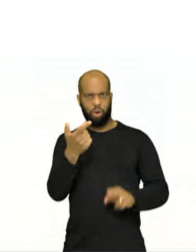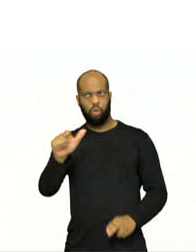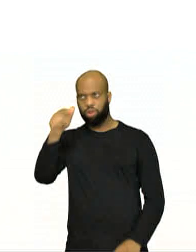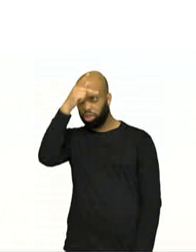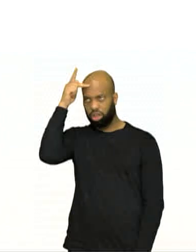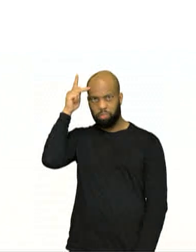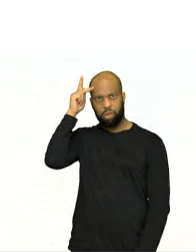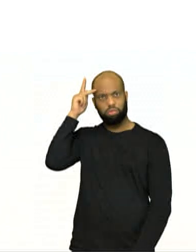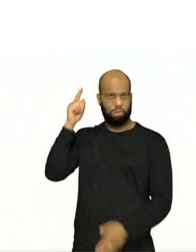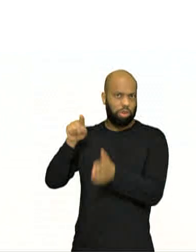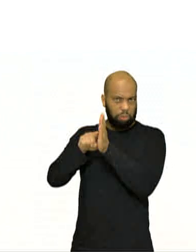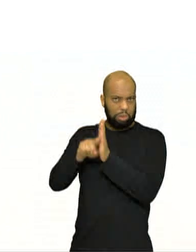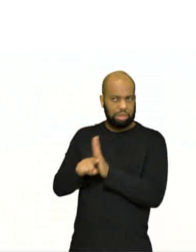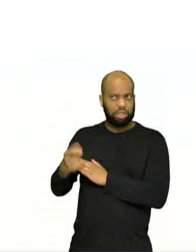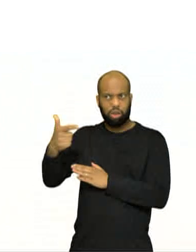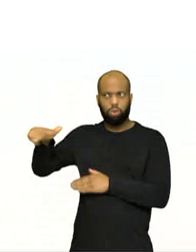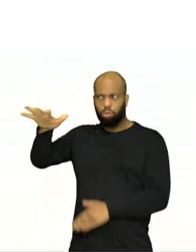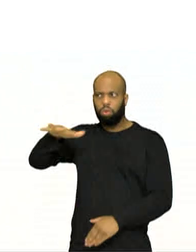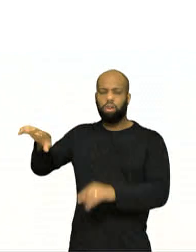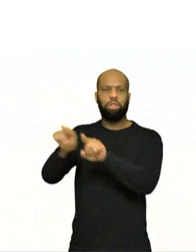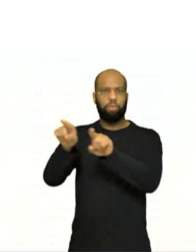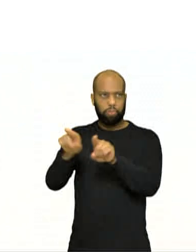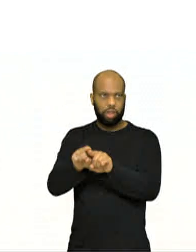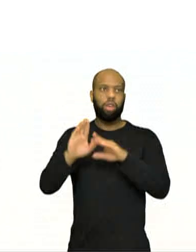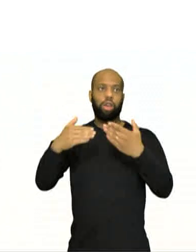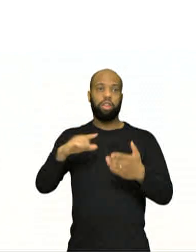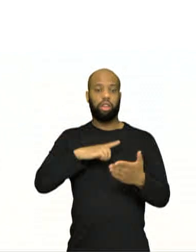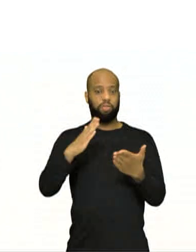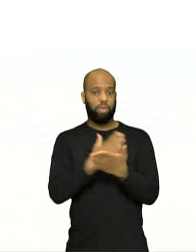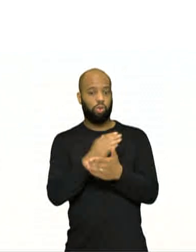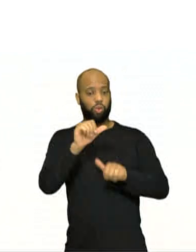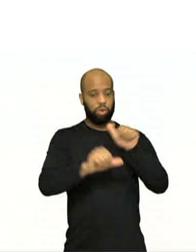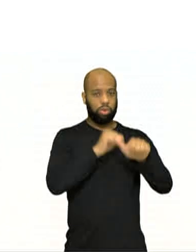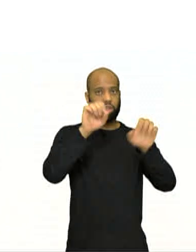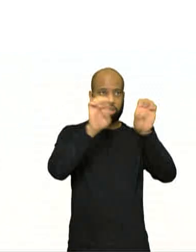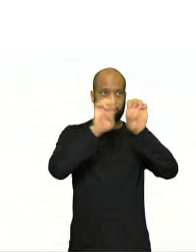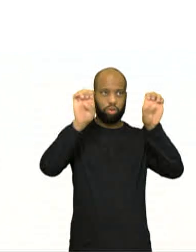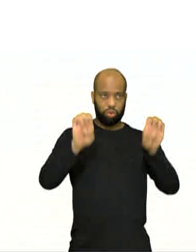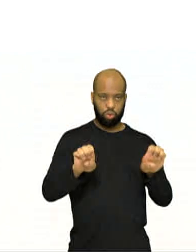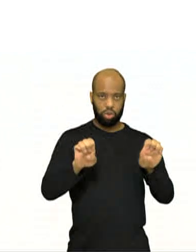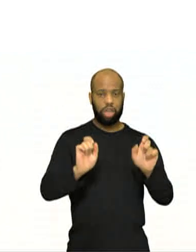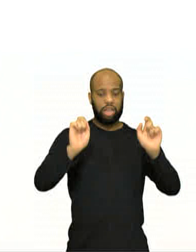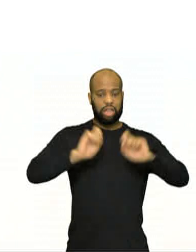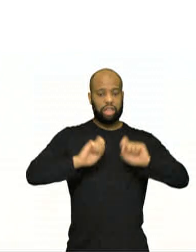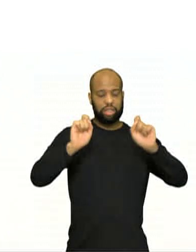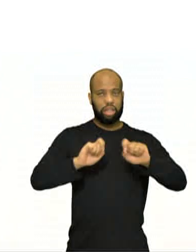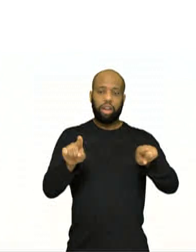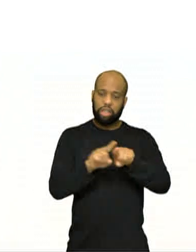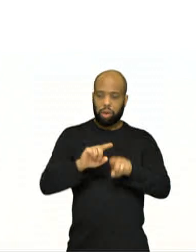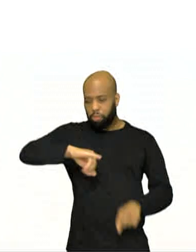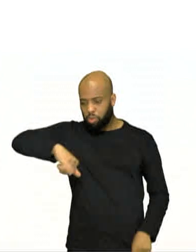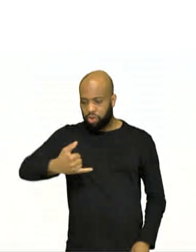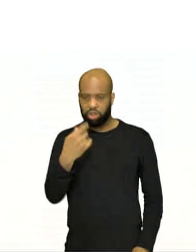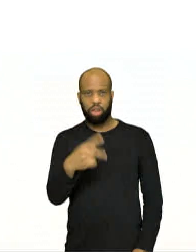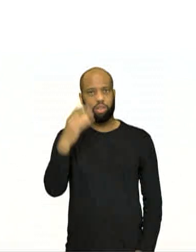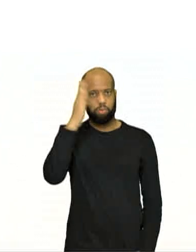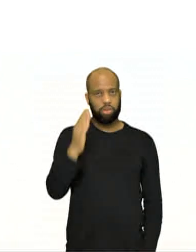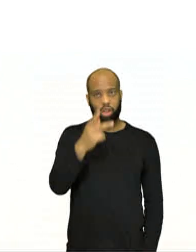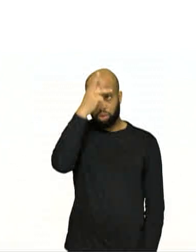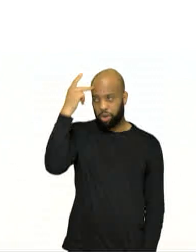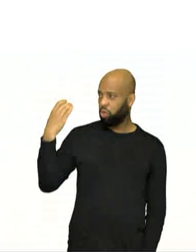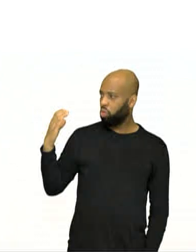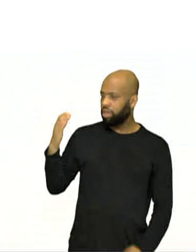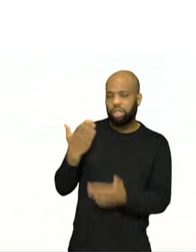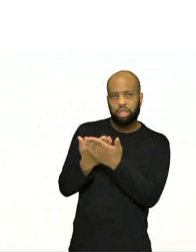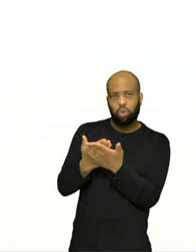pesquisador norte-americano. Ou seja, com algumas mudanças estruturais, seria possível aproveitar no Brasil esses